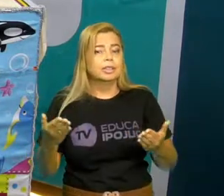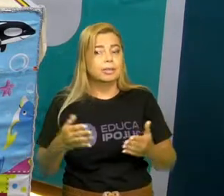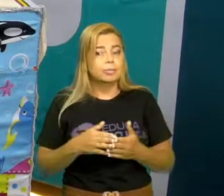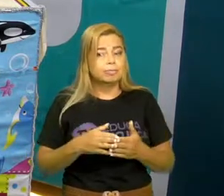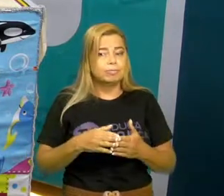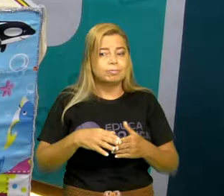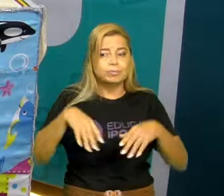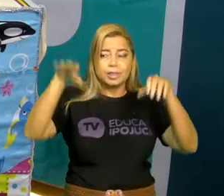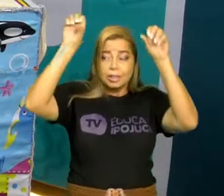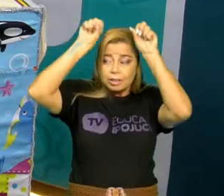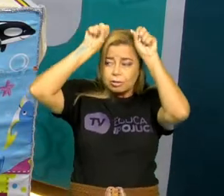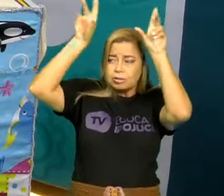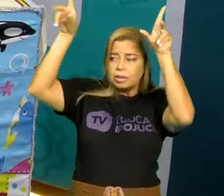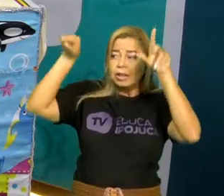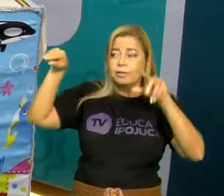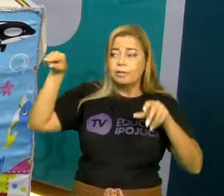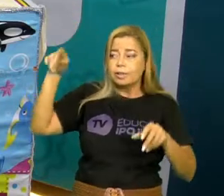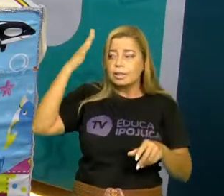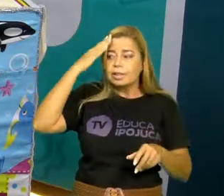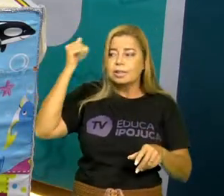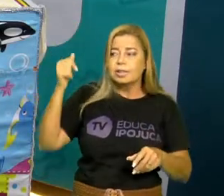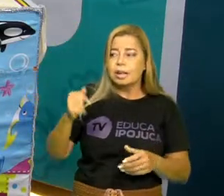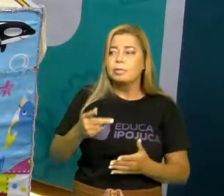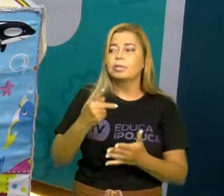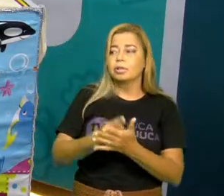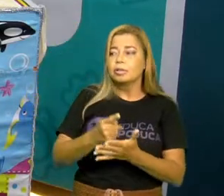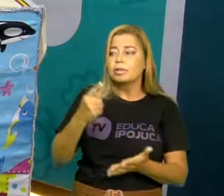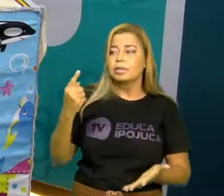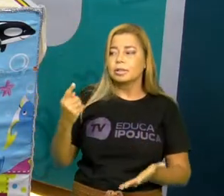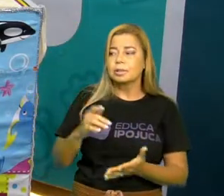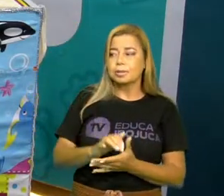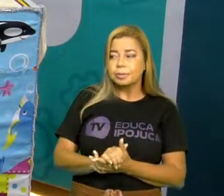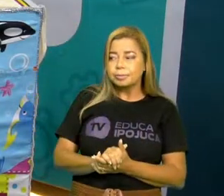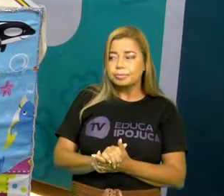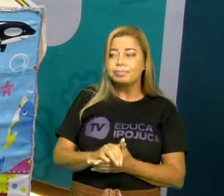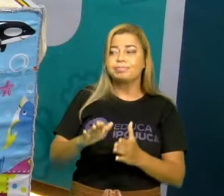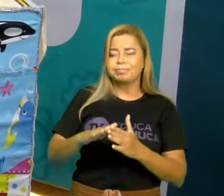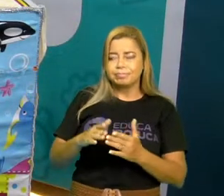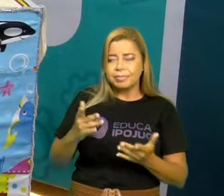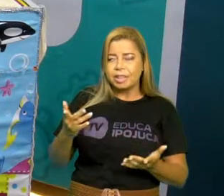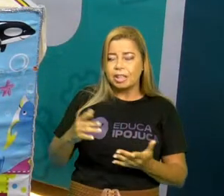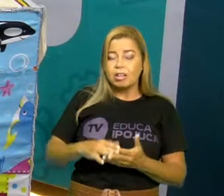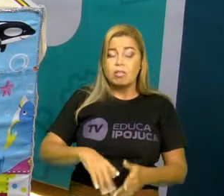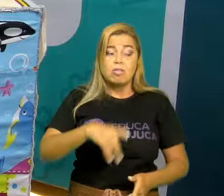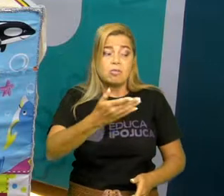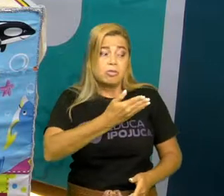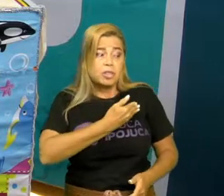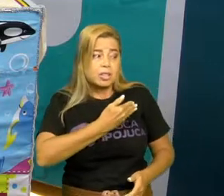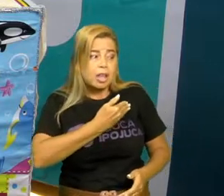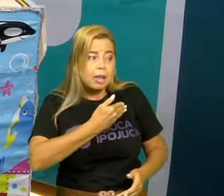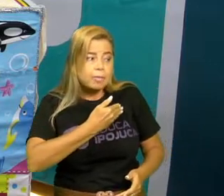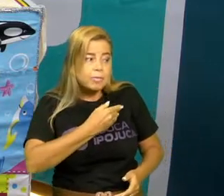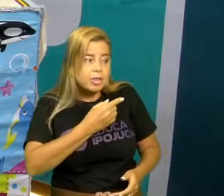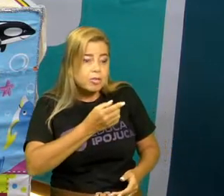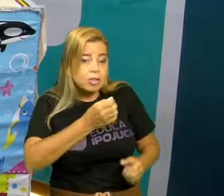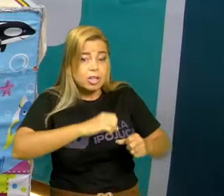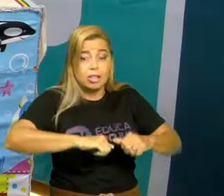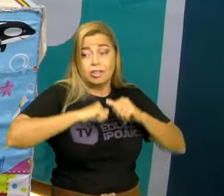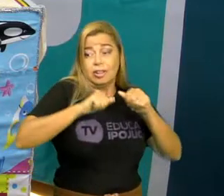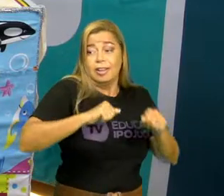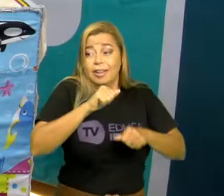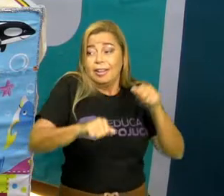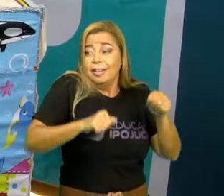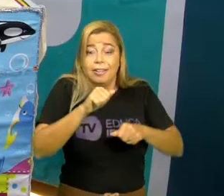bolo. Isso mesmo. Até eu quero. Eles correram para comer do bolo. Quando o